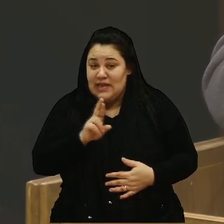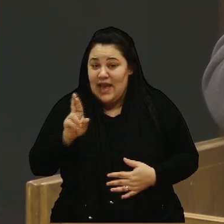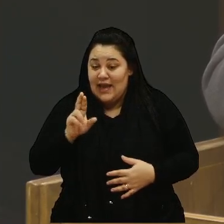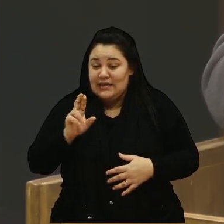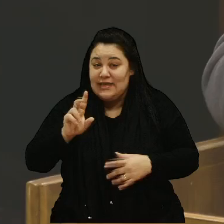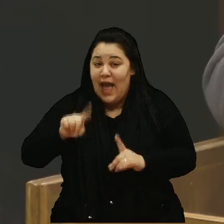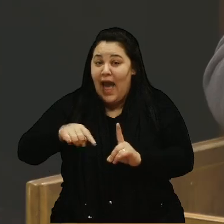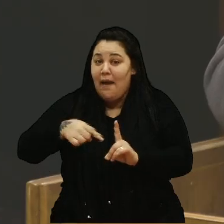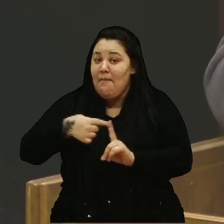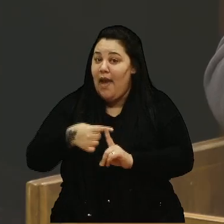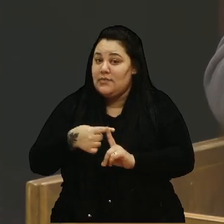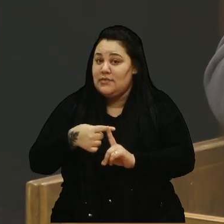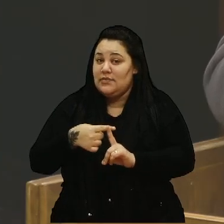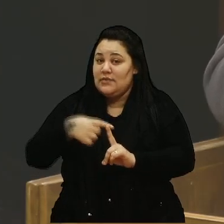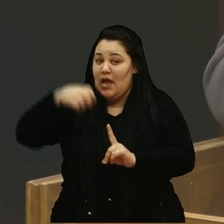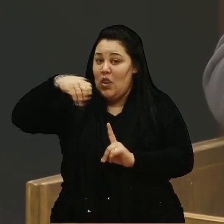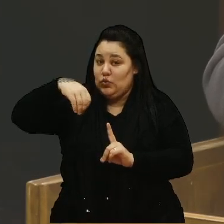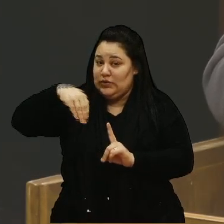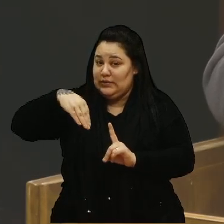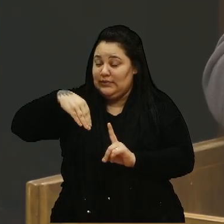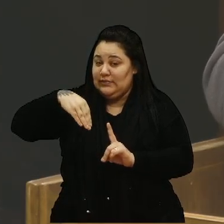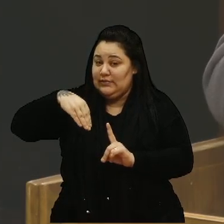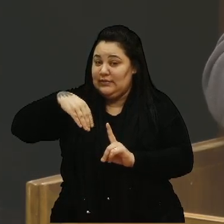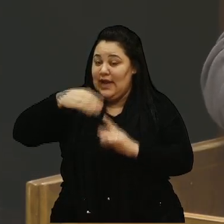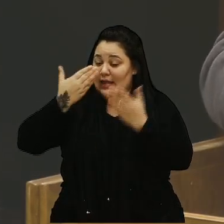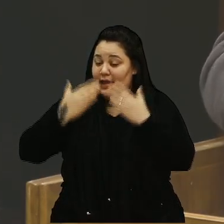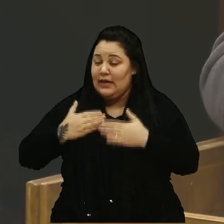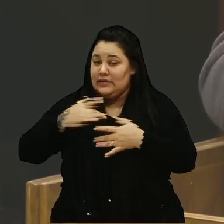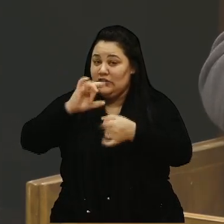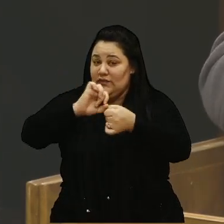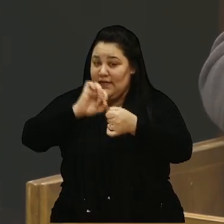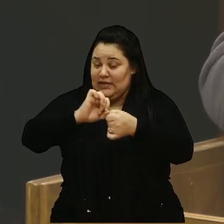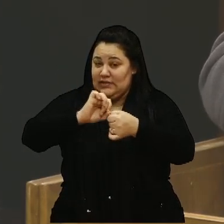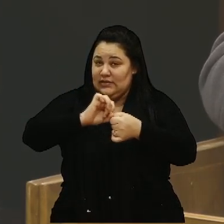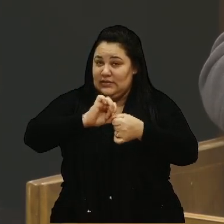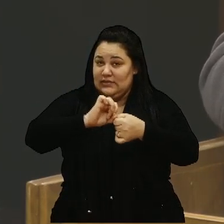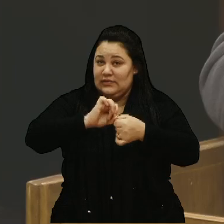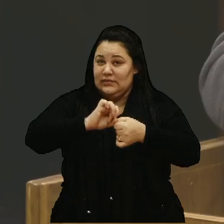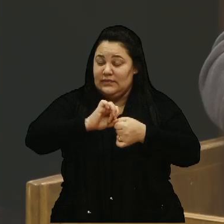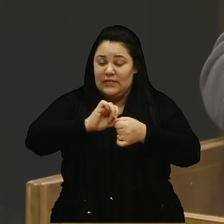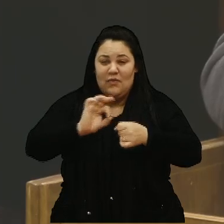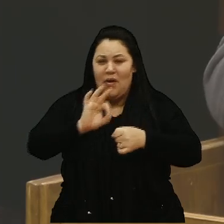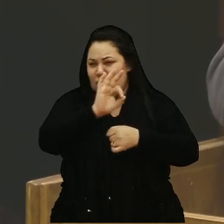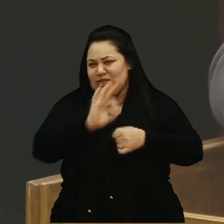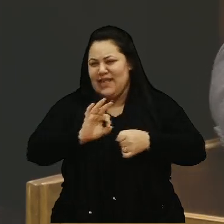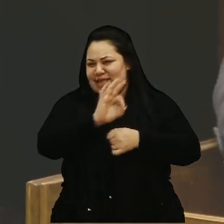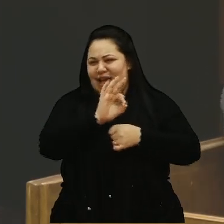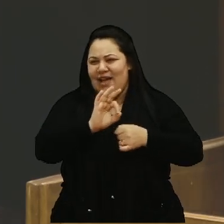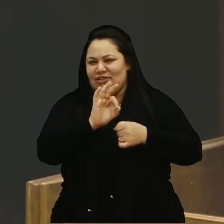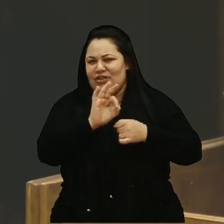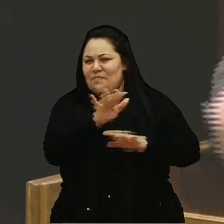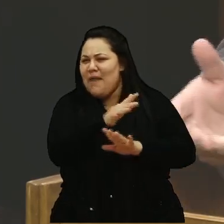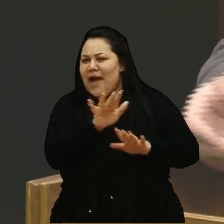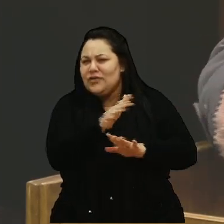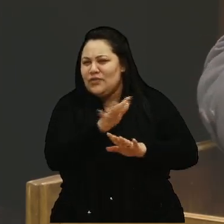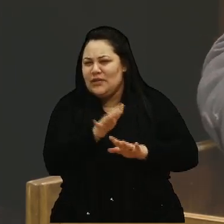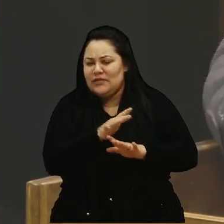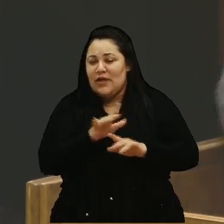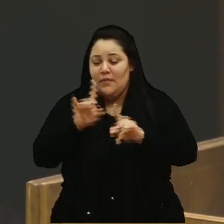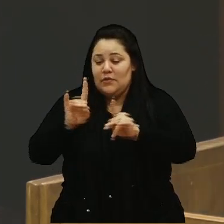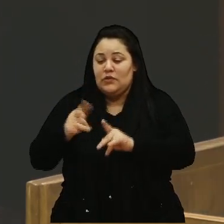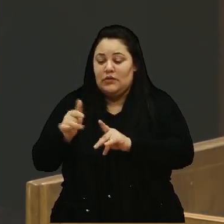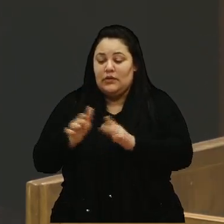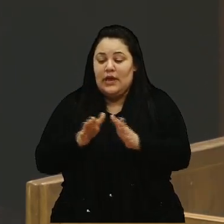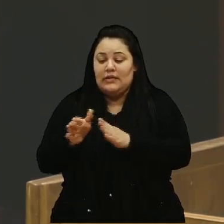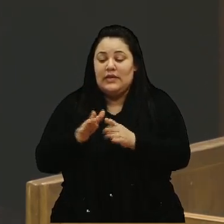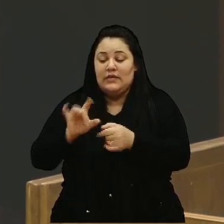276,75. As estimativas, elas são feitas, primeiramente, a leitura é feita por estimativa, né, quando o leiturista não tem acesso ao medidor e a RGE faz